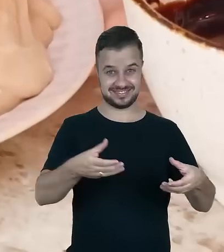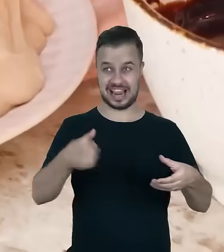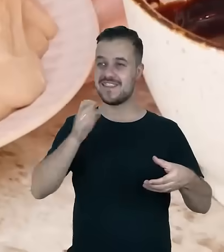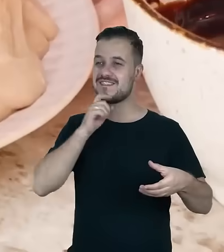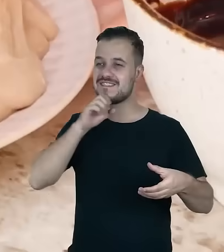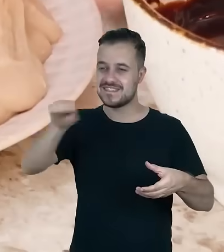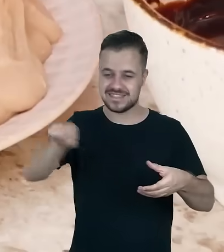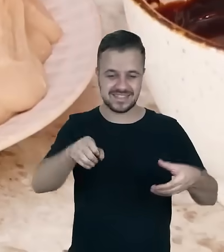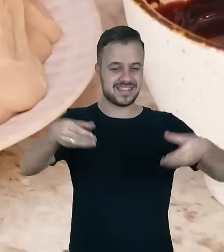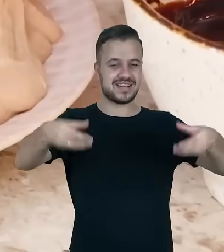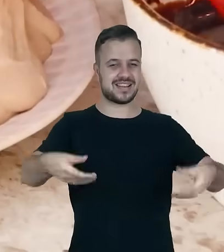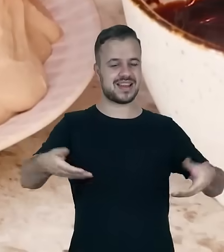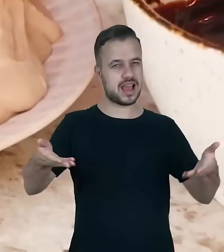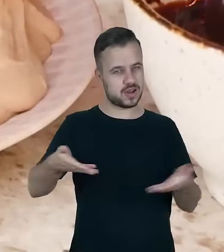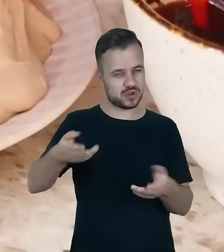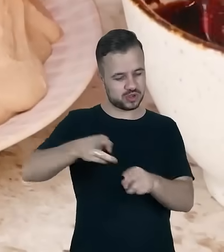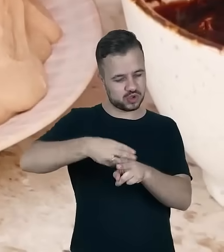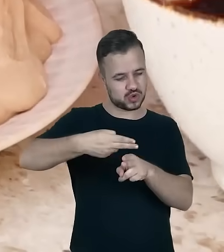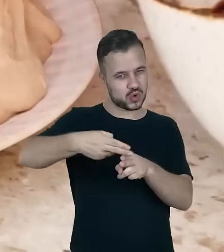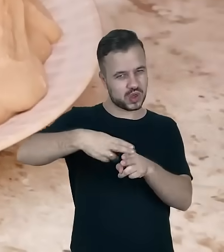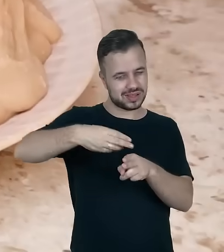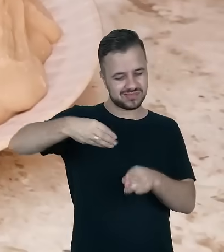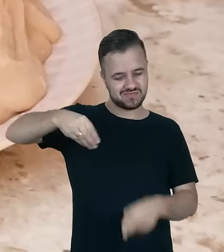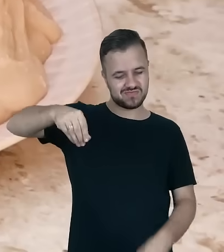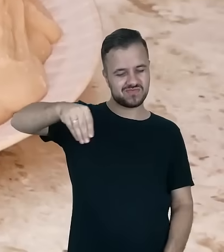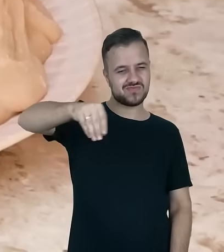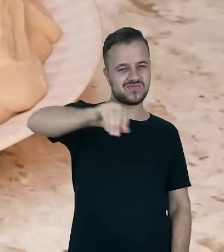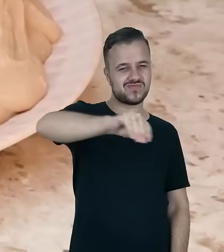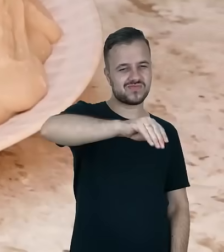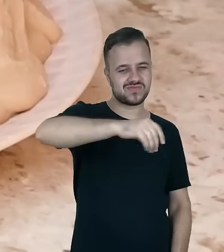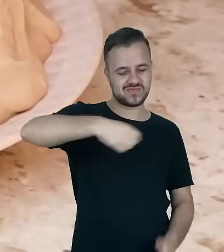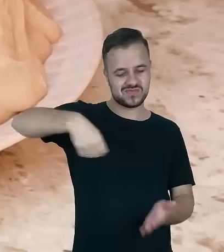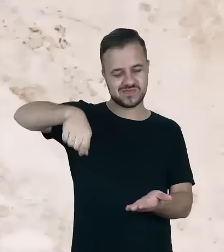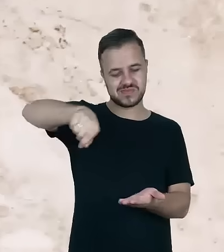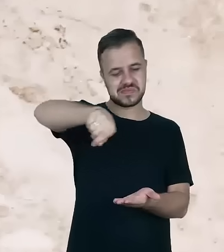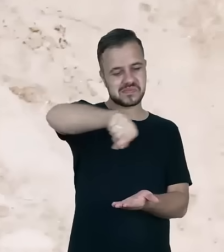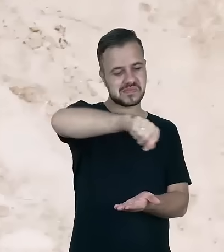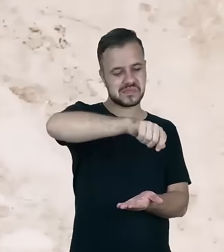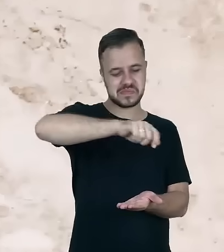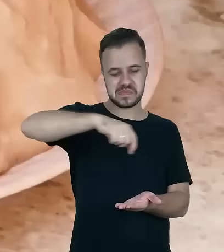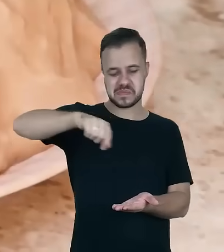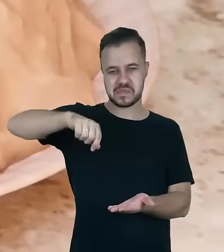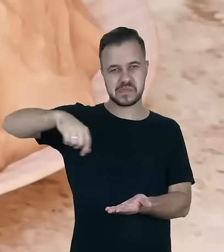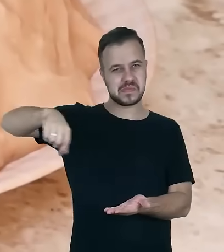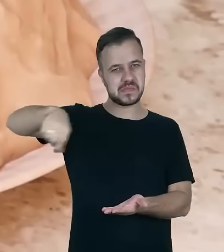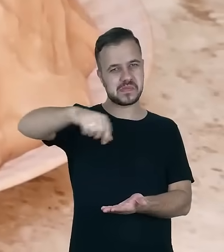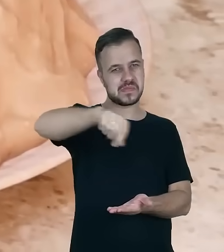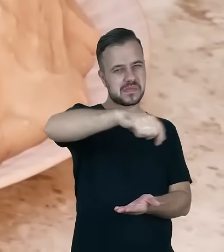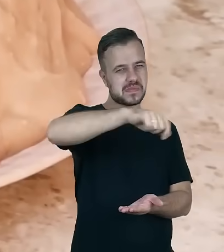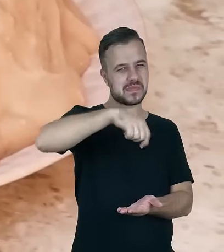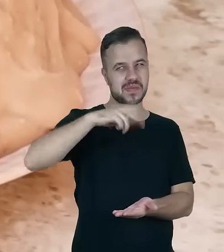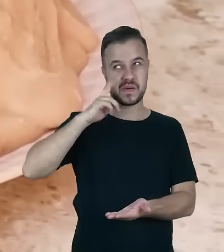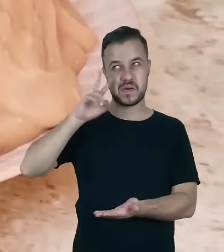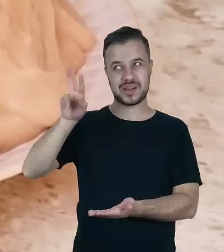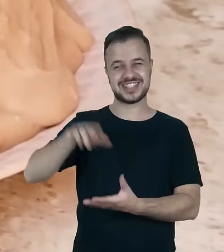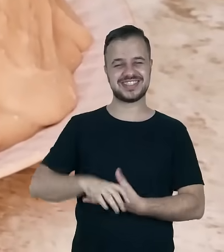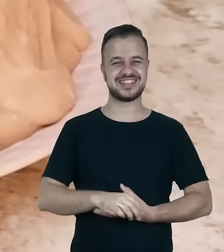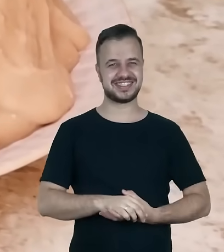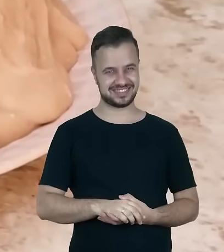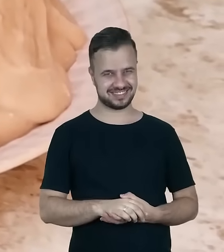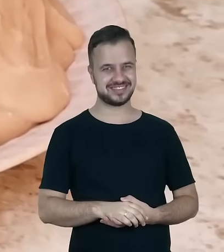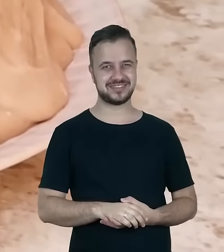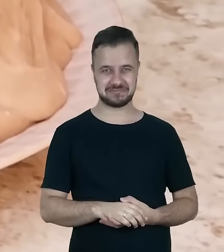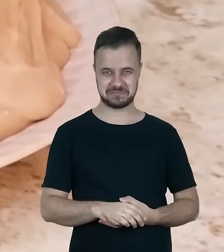do congelador, aí você vem com aquela ganache, gente, ó, tá assim. Aí você vem com aquela ganache e vai colocando aqui por cima,